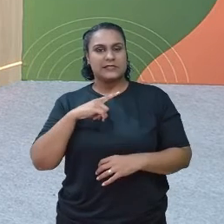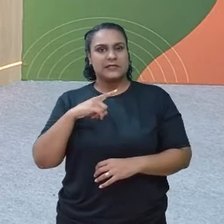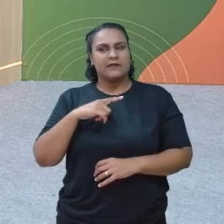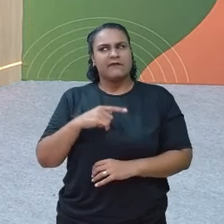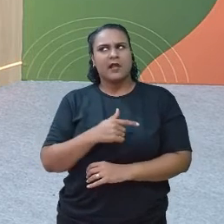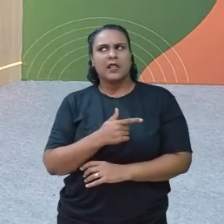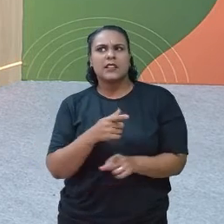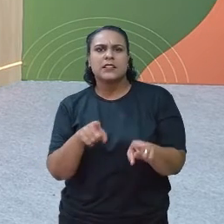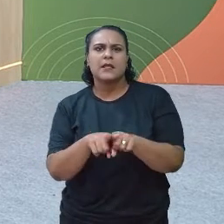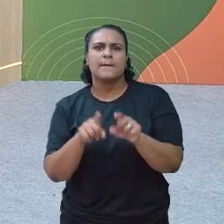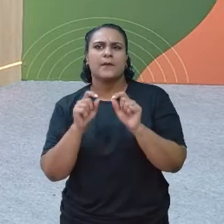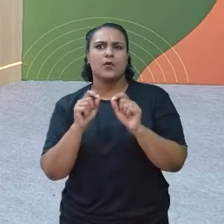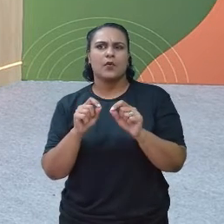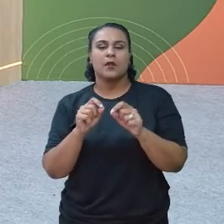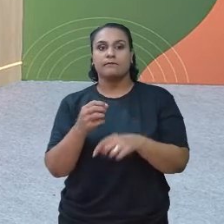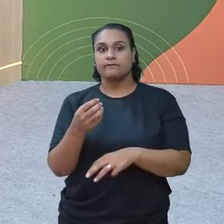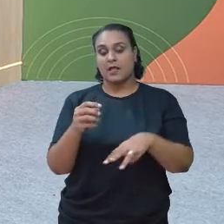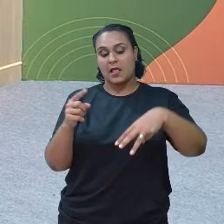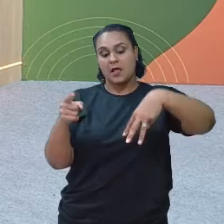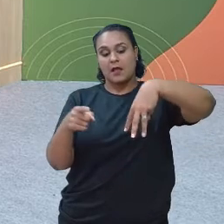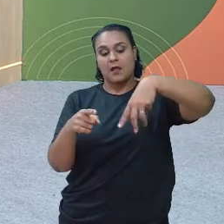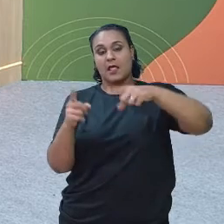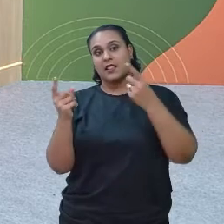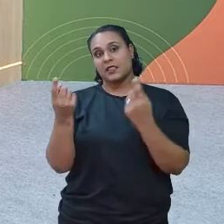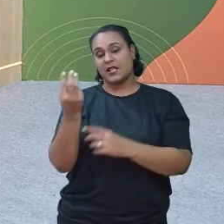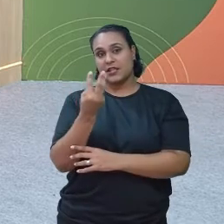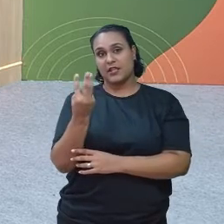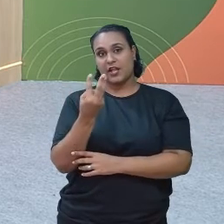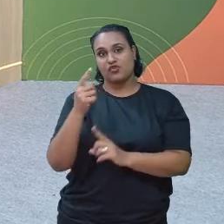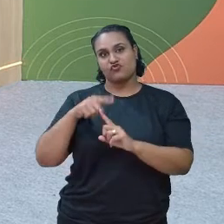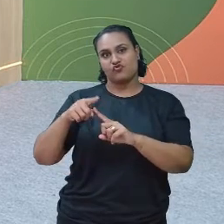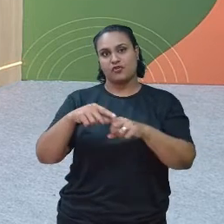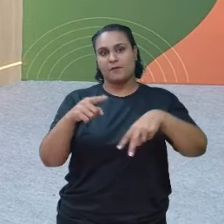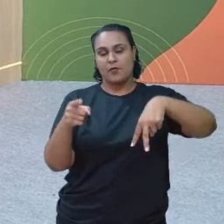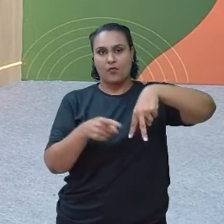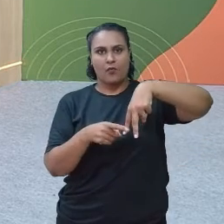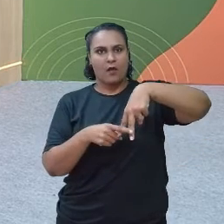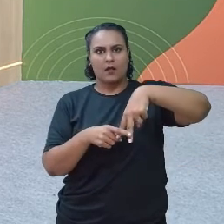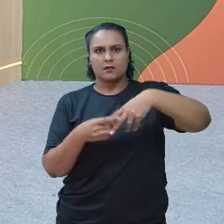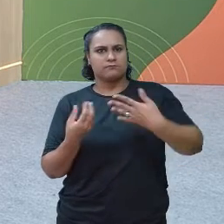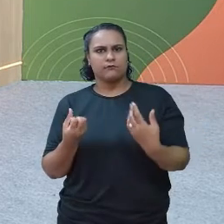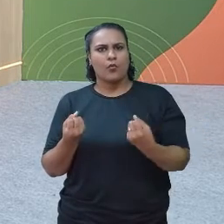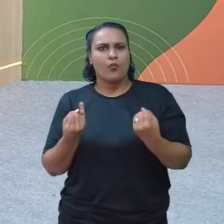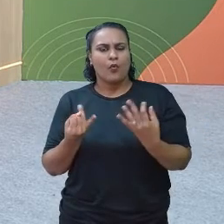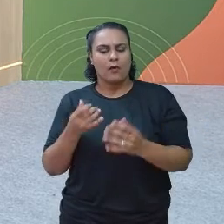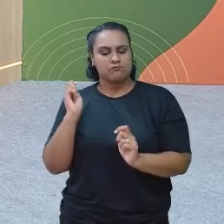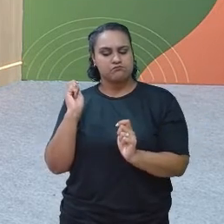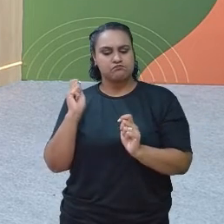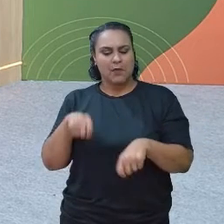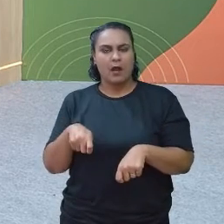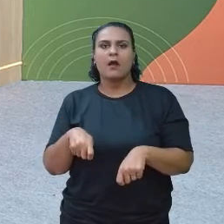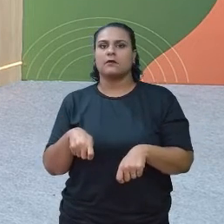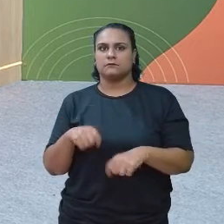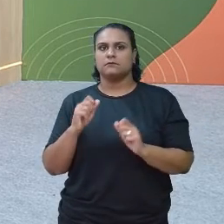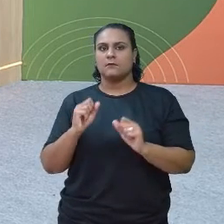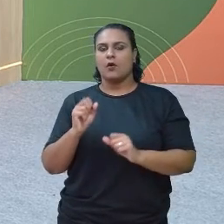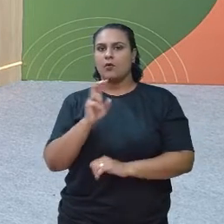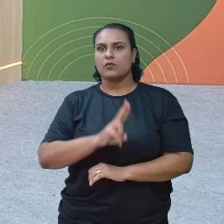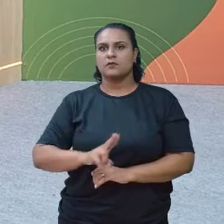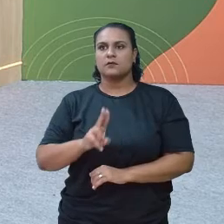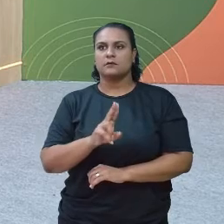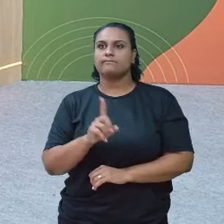sua disposição 3 tipos de calças, de quantas maneiras diferentes ela pode se vestir. Eu disse que